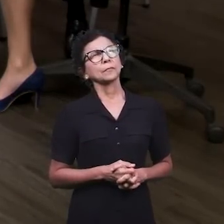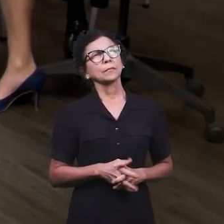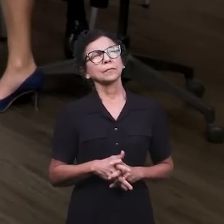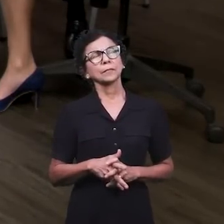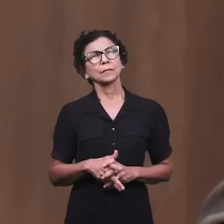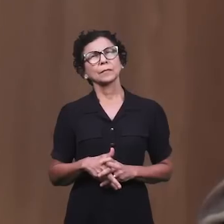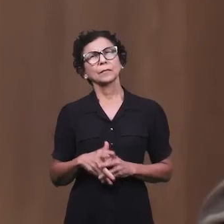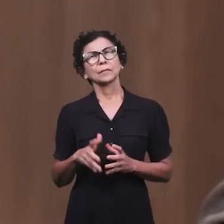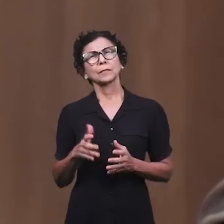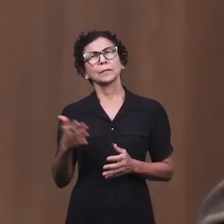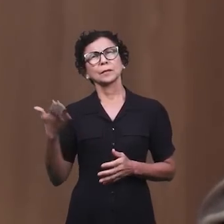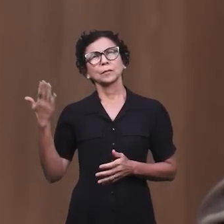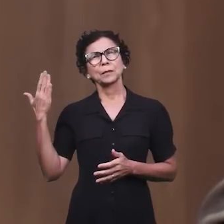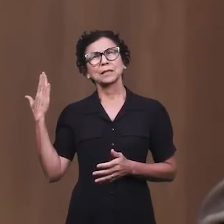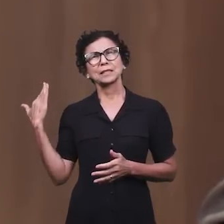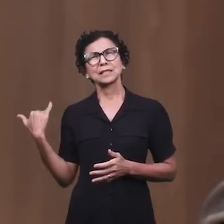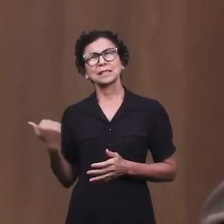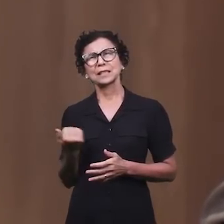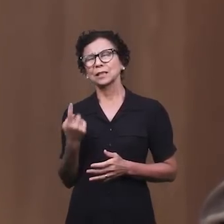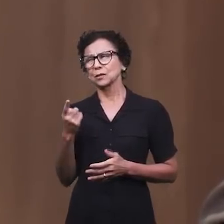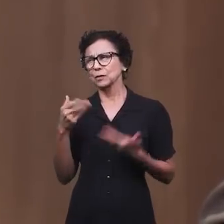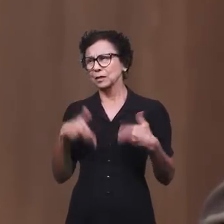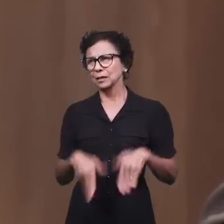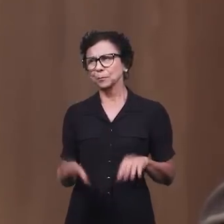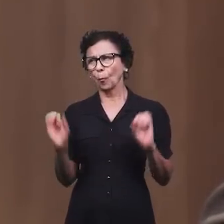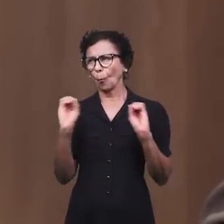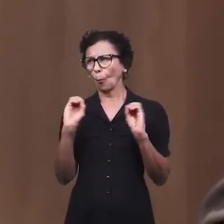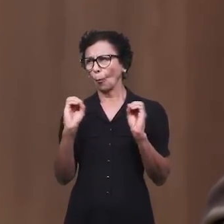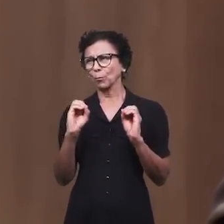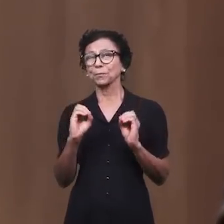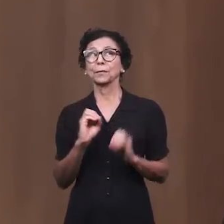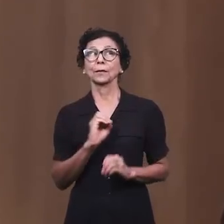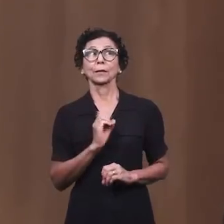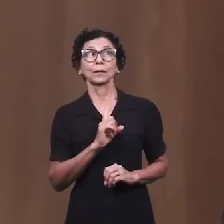Ele começou mais ou menos na década... Eu não era nascido ainda, né? Ah, não, com certeza.